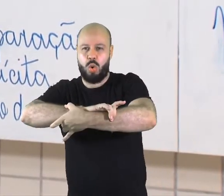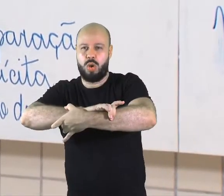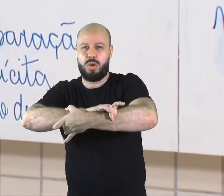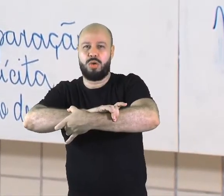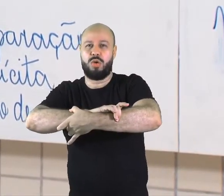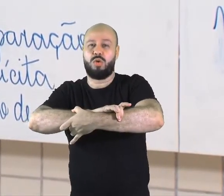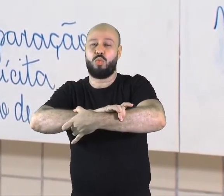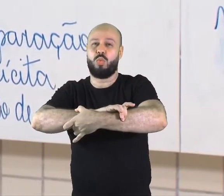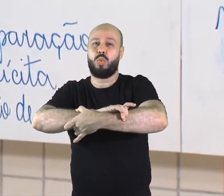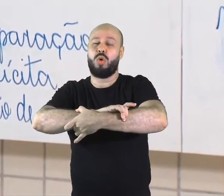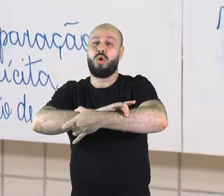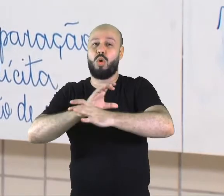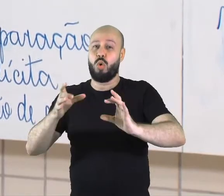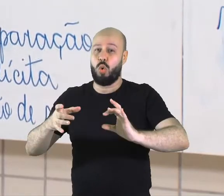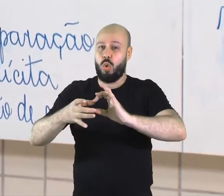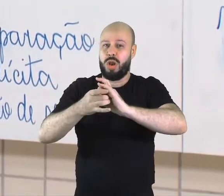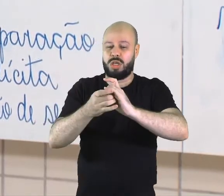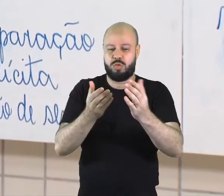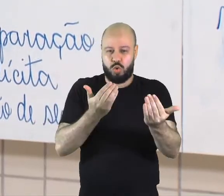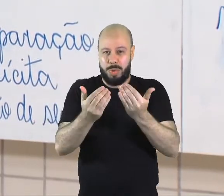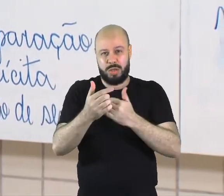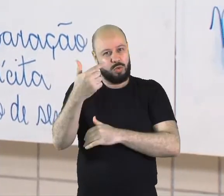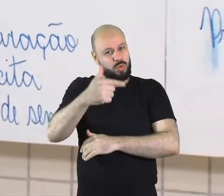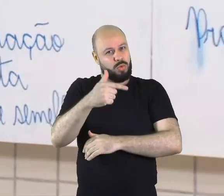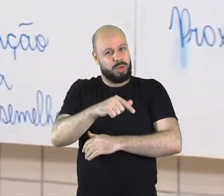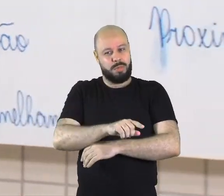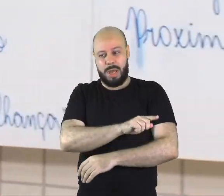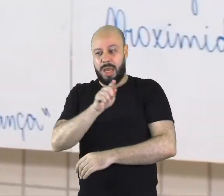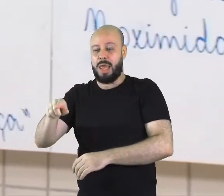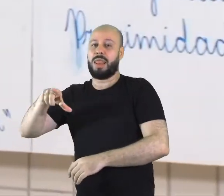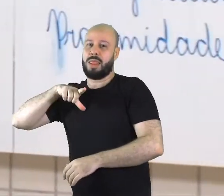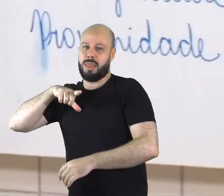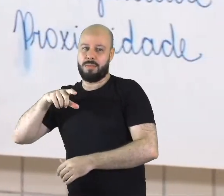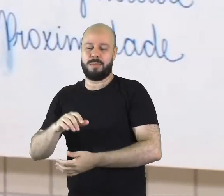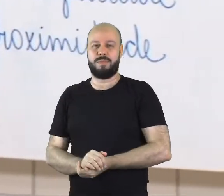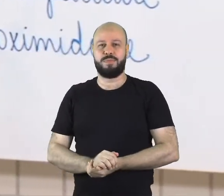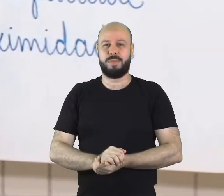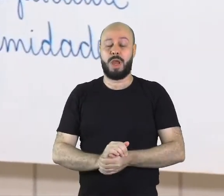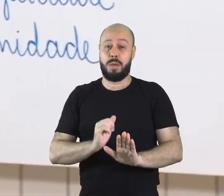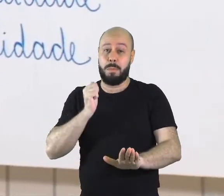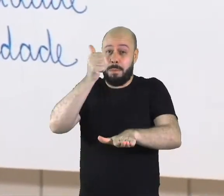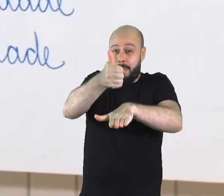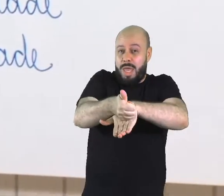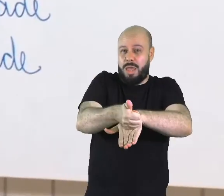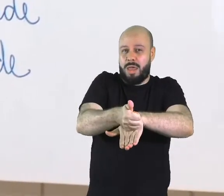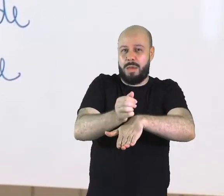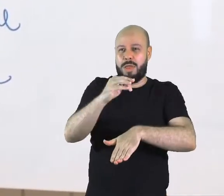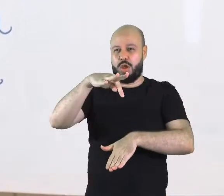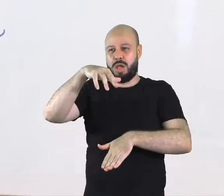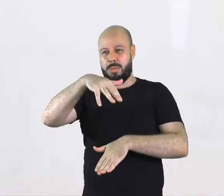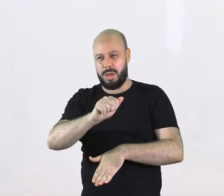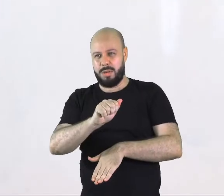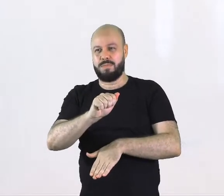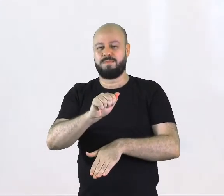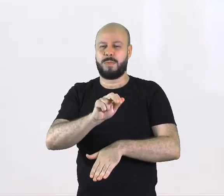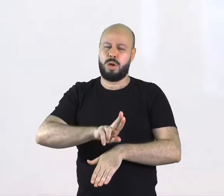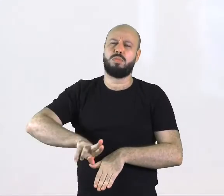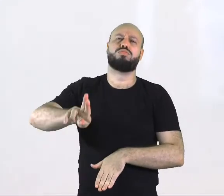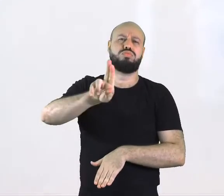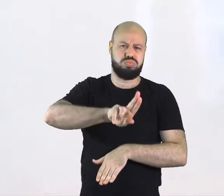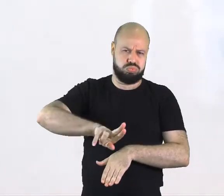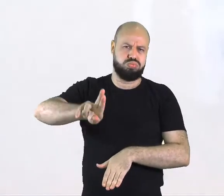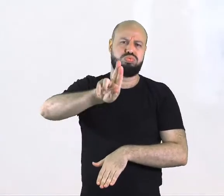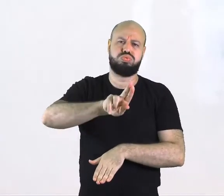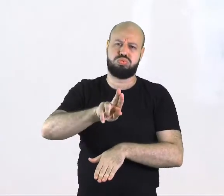sem o conectivo comparativo. Na metonímia, a metonímia é bastante usada também na